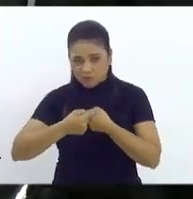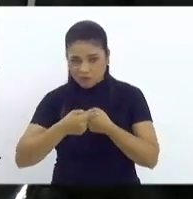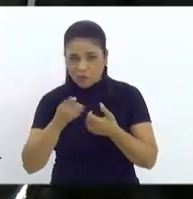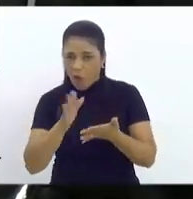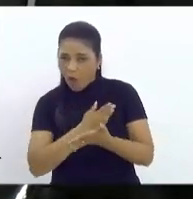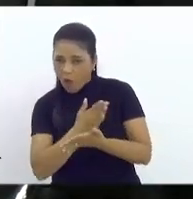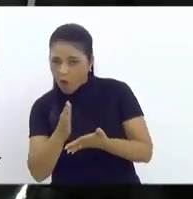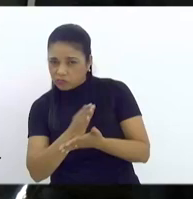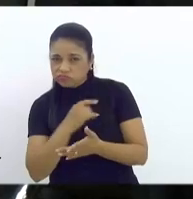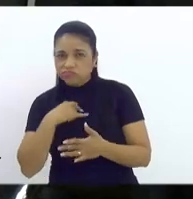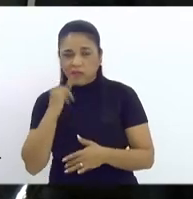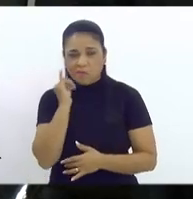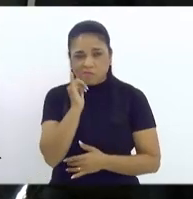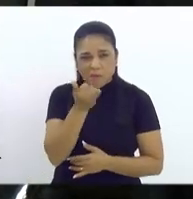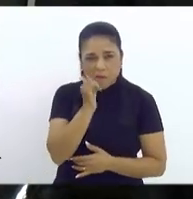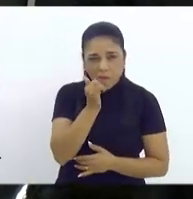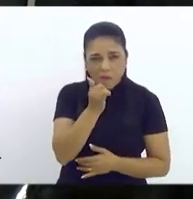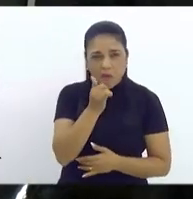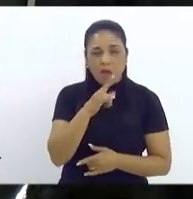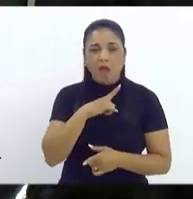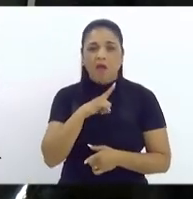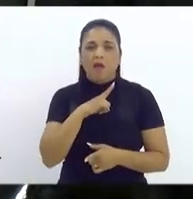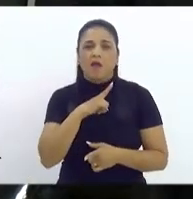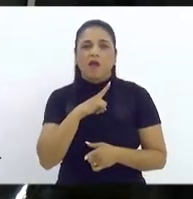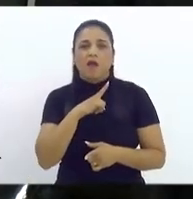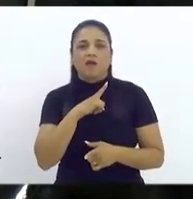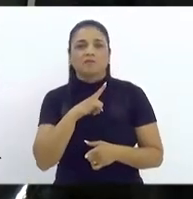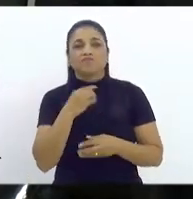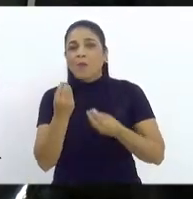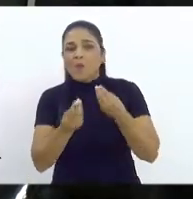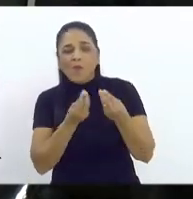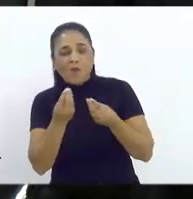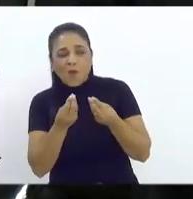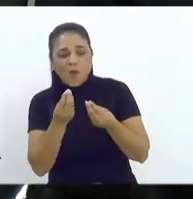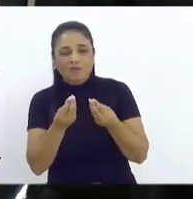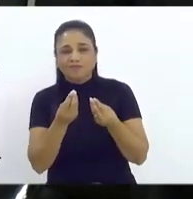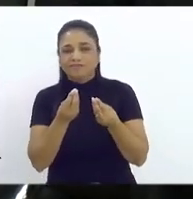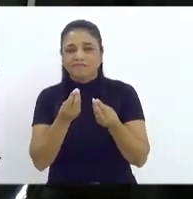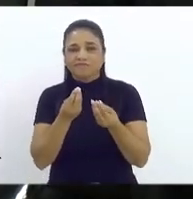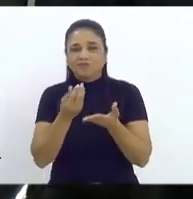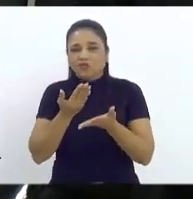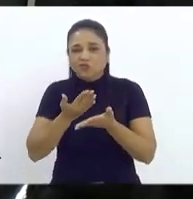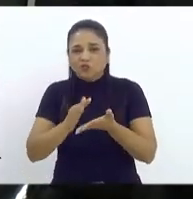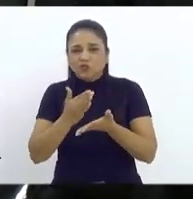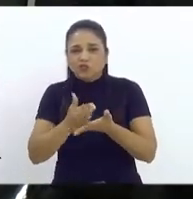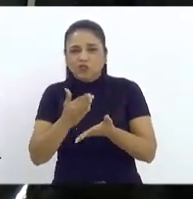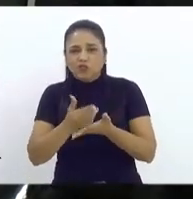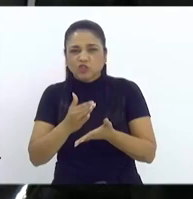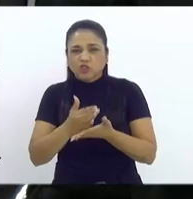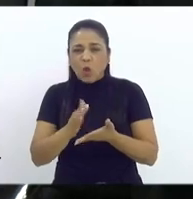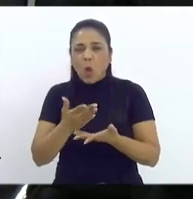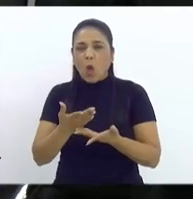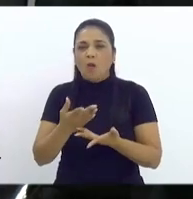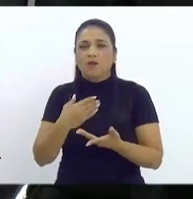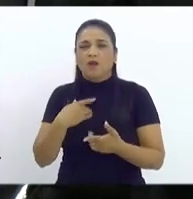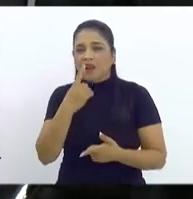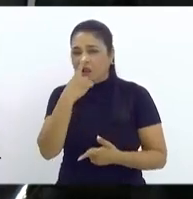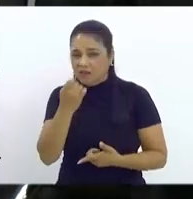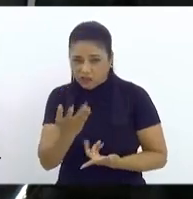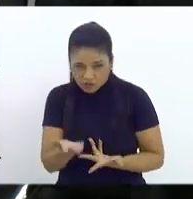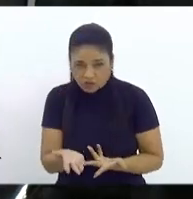alguns relatam problemas do que fazer com seus resíduos, com as suas plantas, seu lixo,